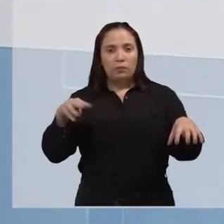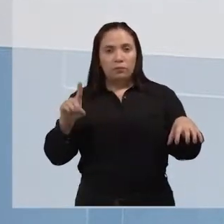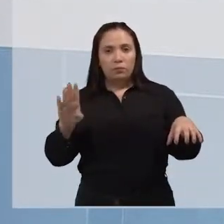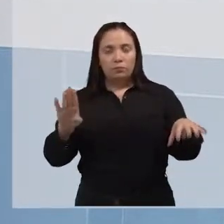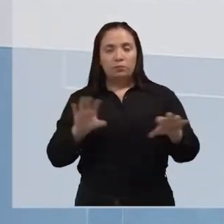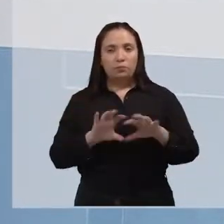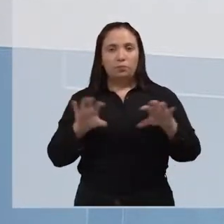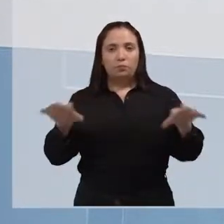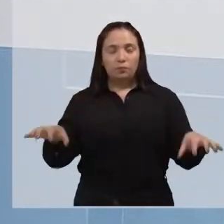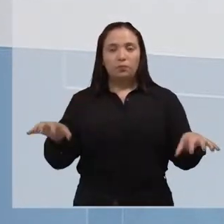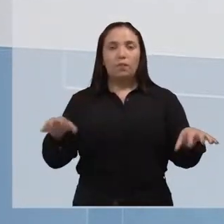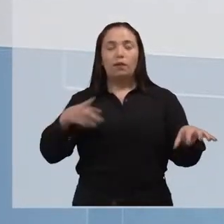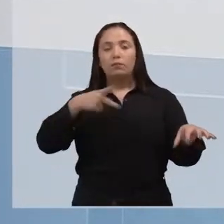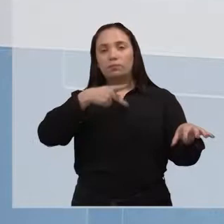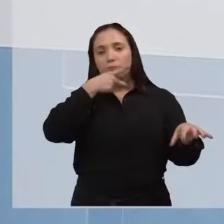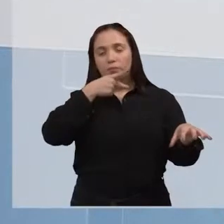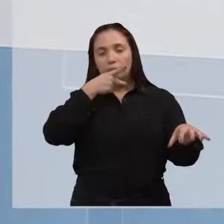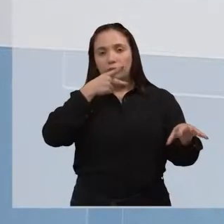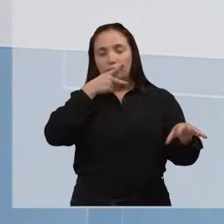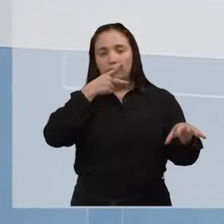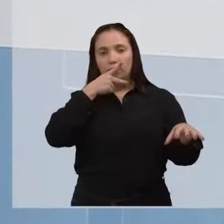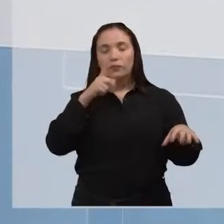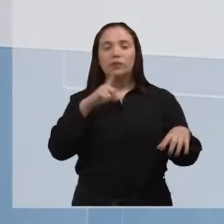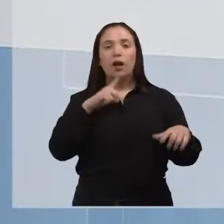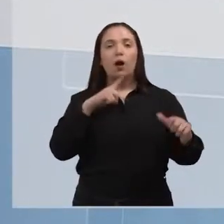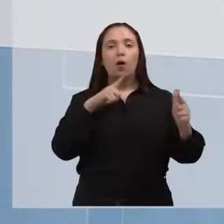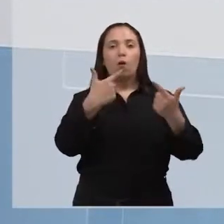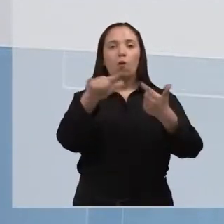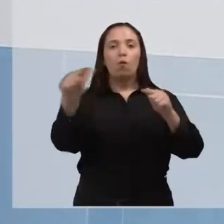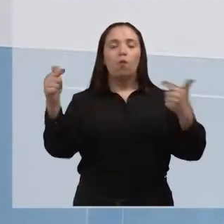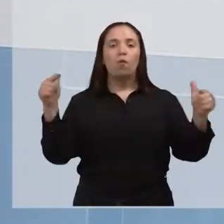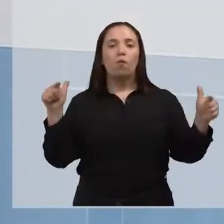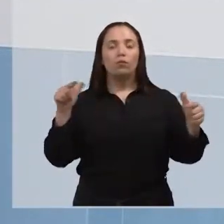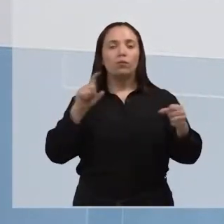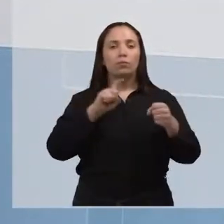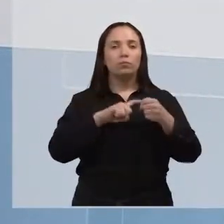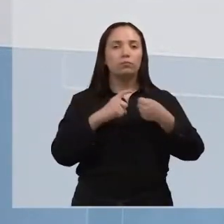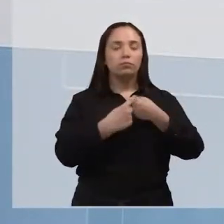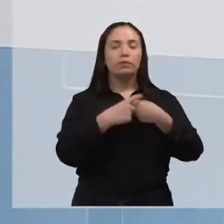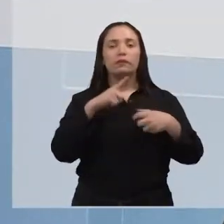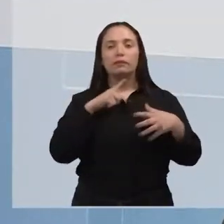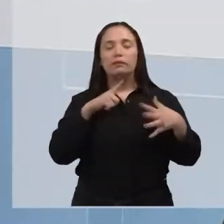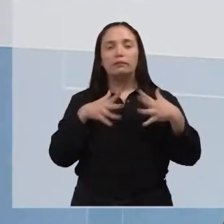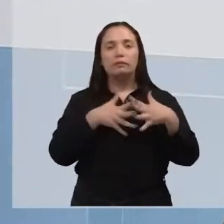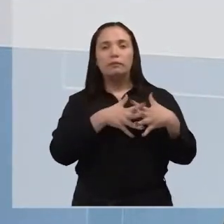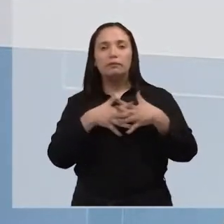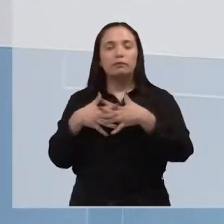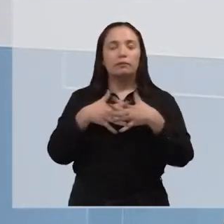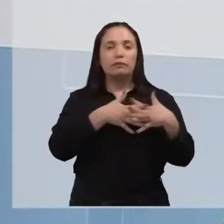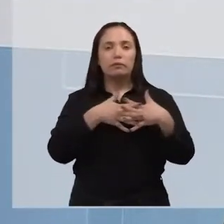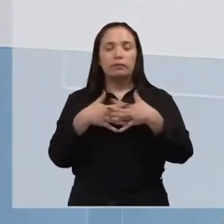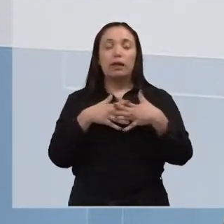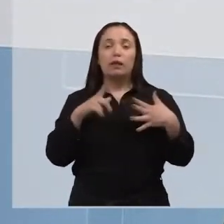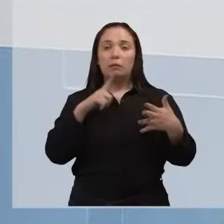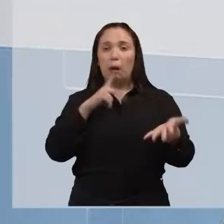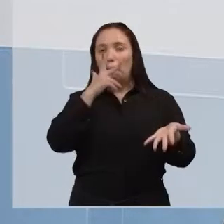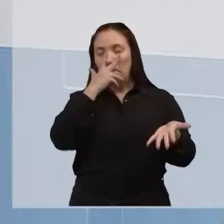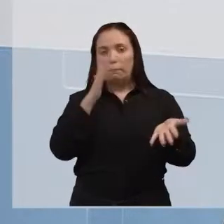Está dividido. E os partidos que circundam, que são satélites deles, também estão divididos. Parece que foi feito um